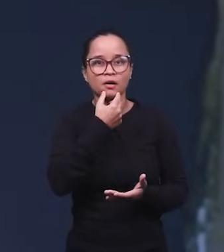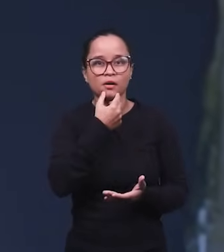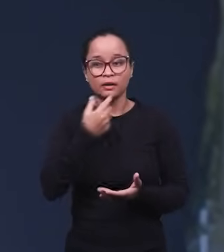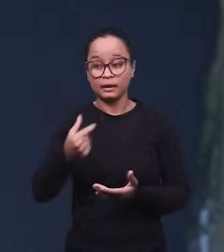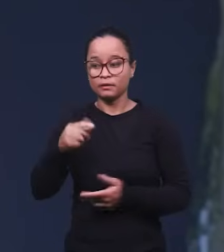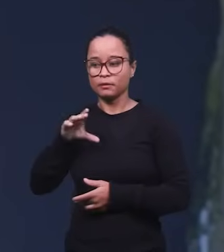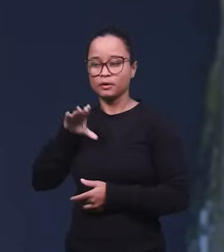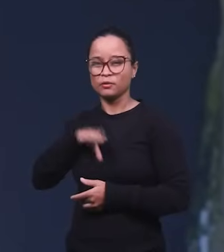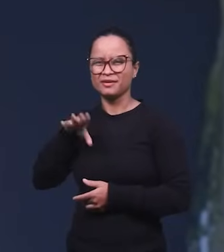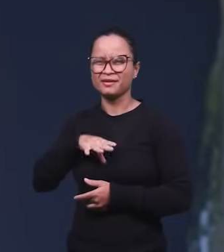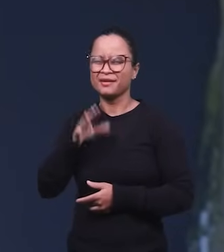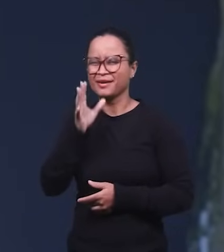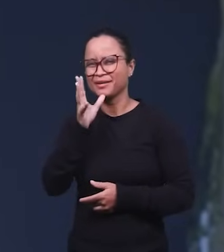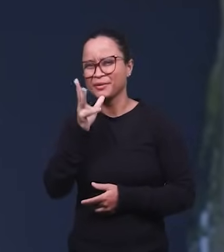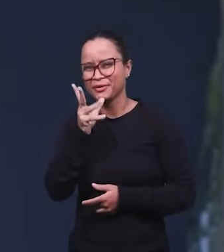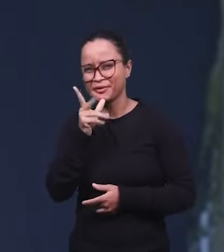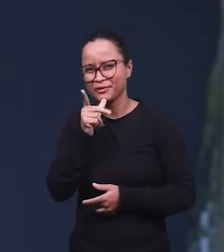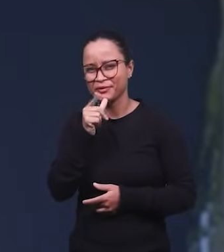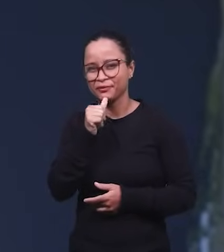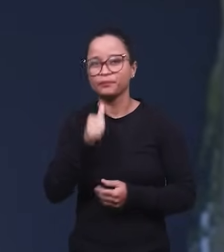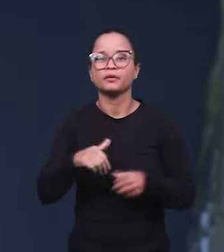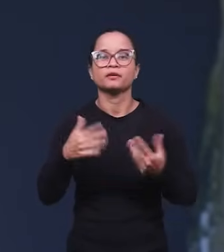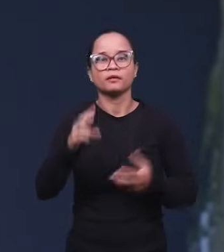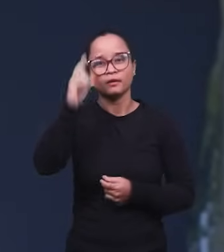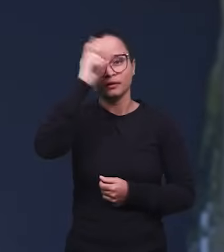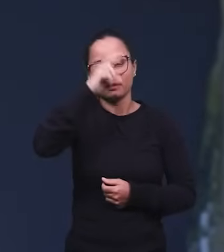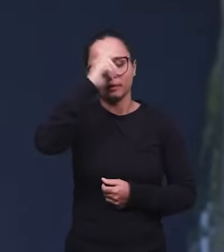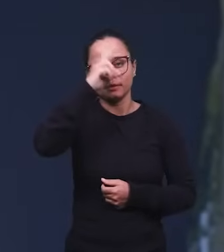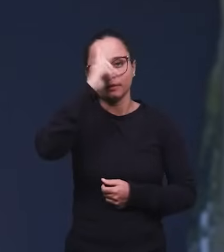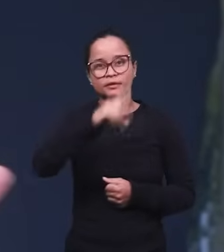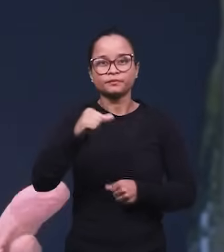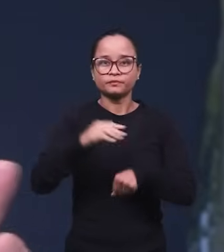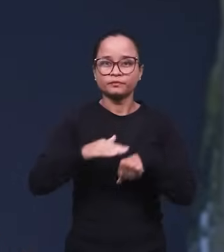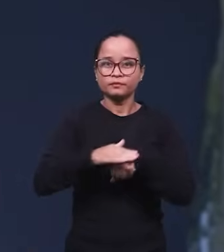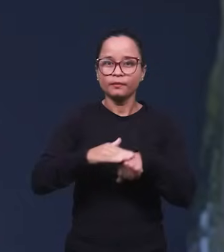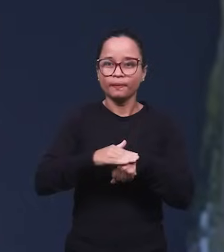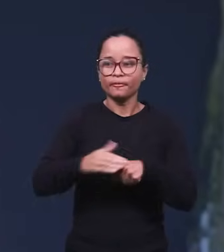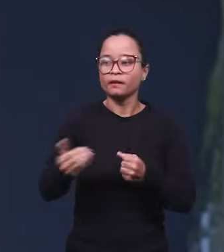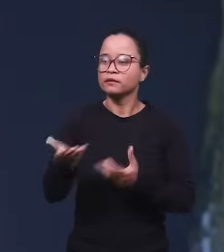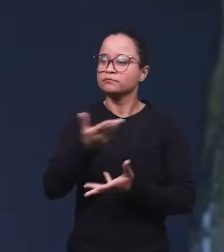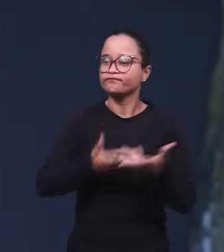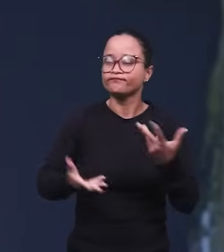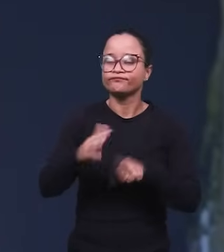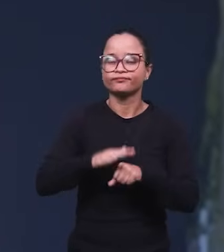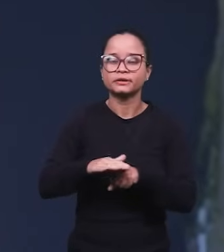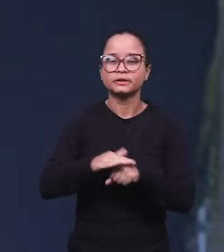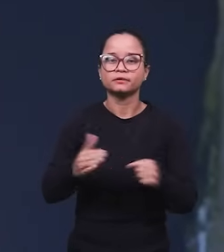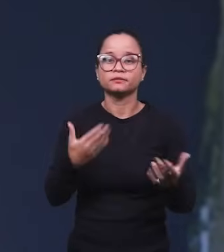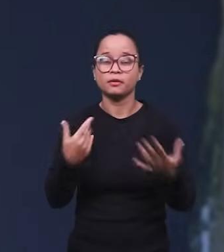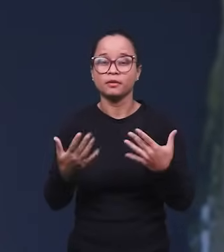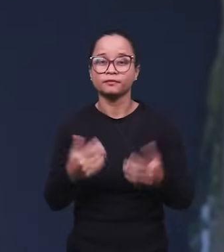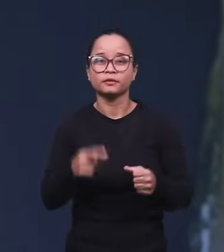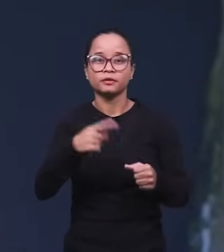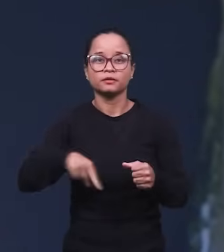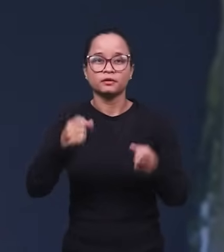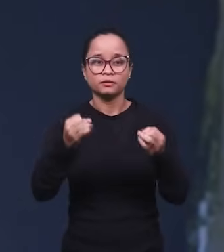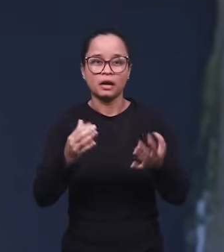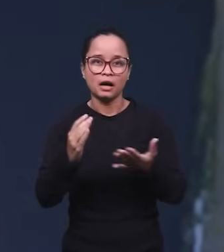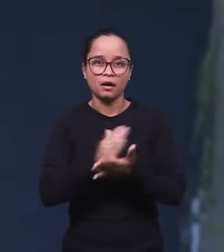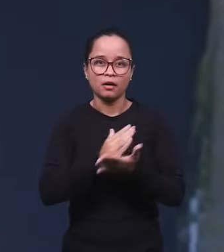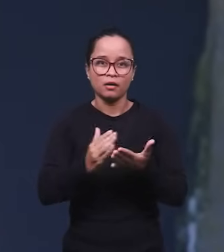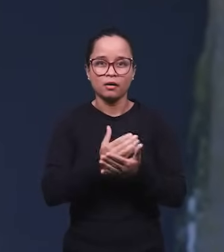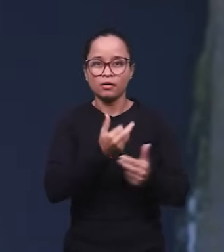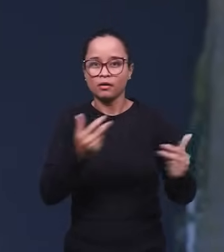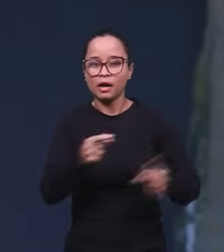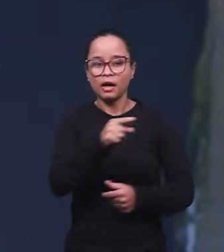negócio demorado. Eu me lembro até de um episódio, numa conversa com eles, que nós estávamos tendo, e que a gente falava